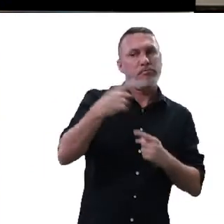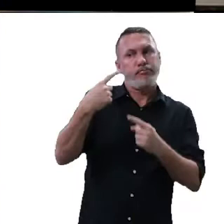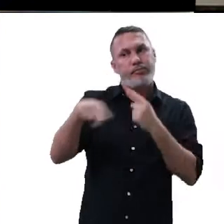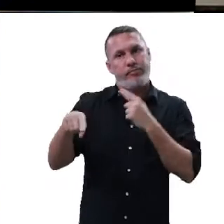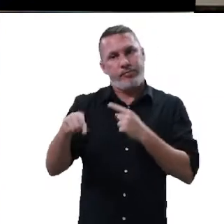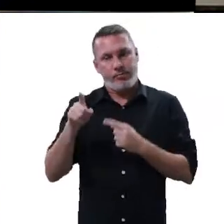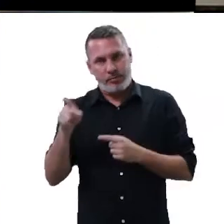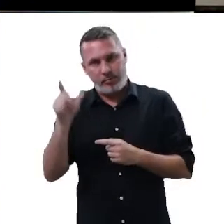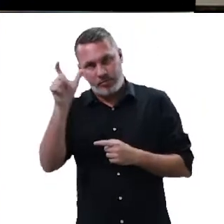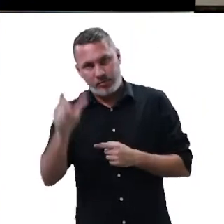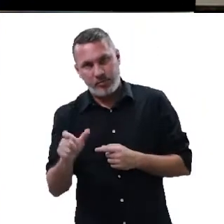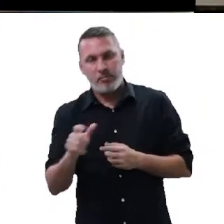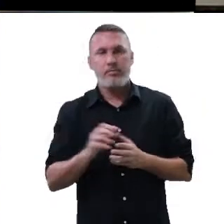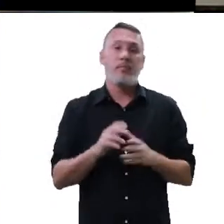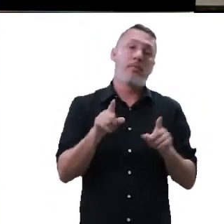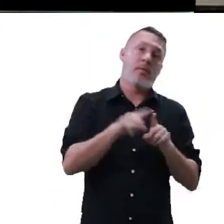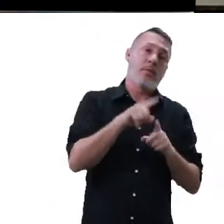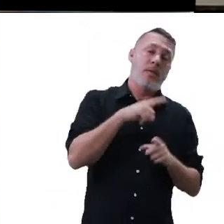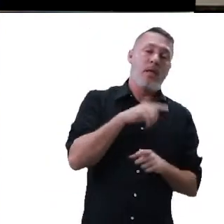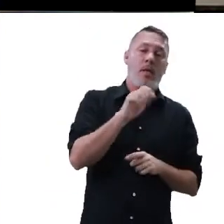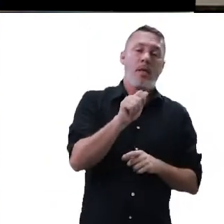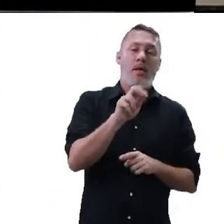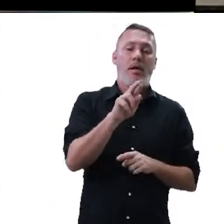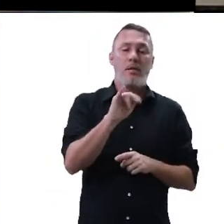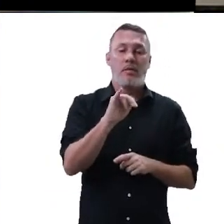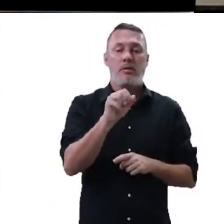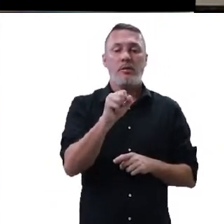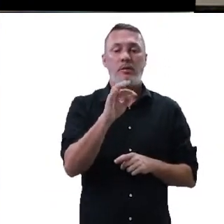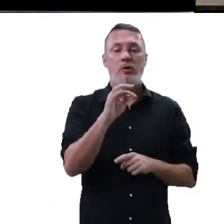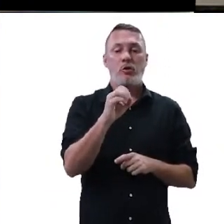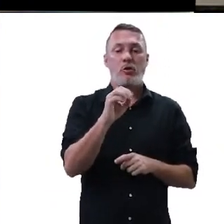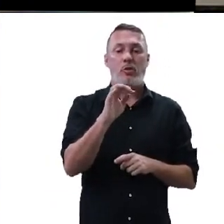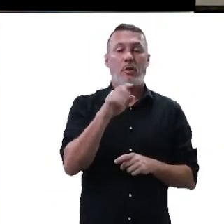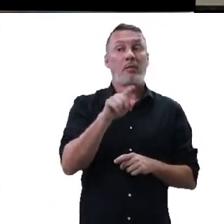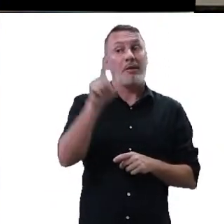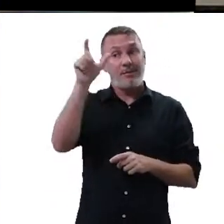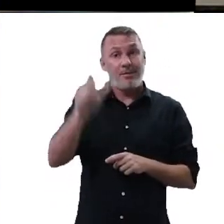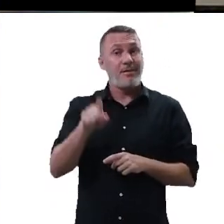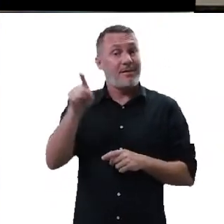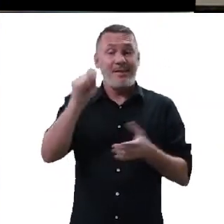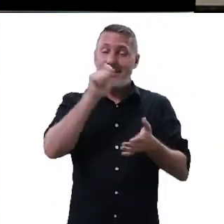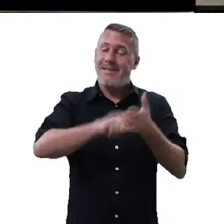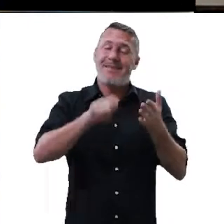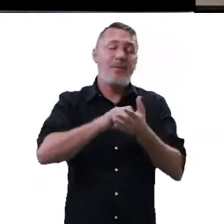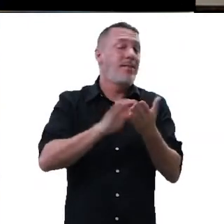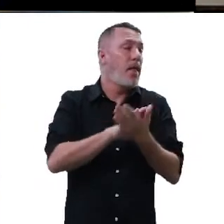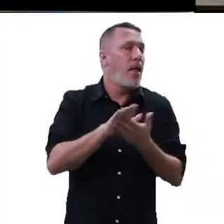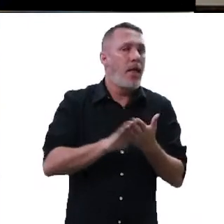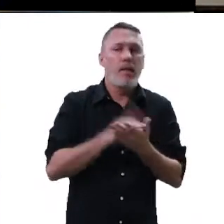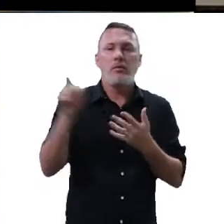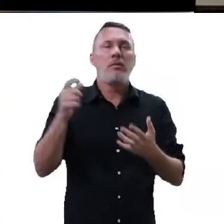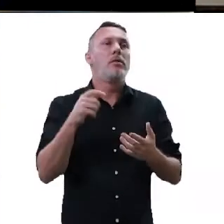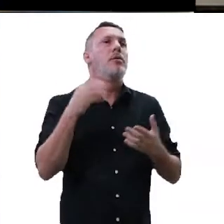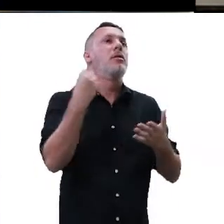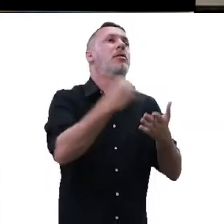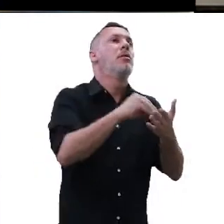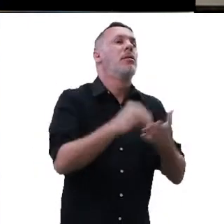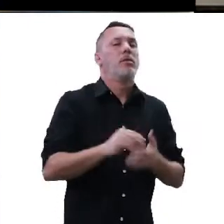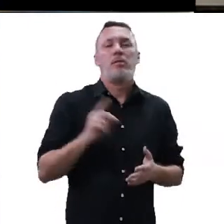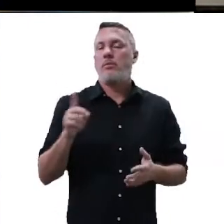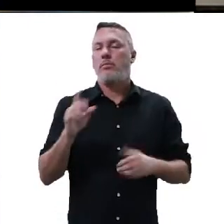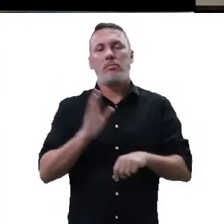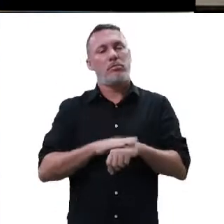contraditores da época, nos escritos de Aristóteles, mas ele em si nada escreveu. Sua função, né, e